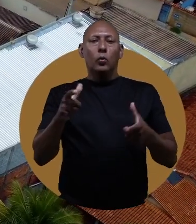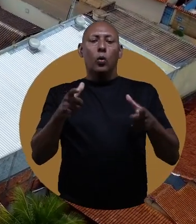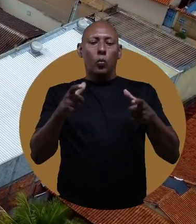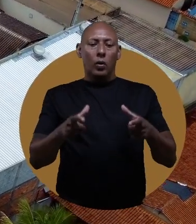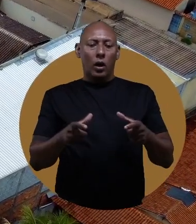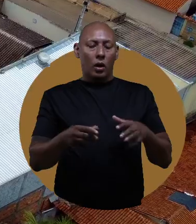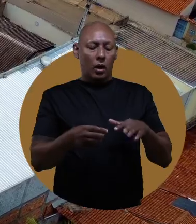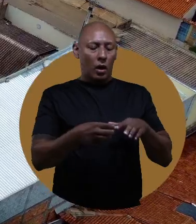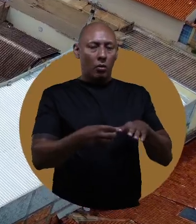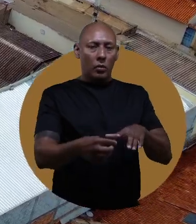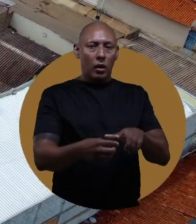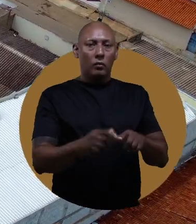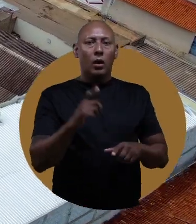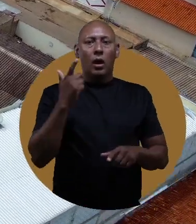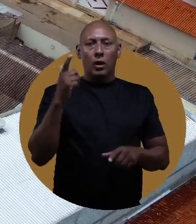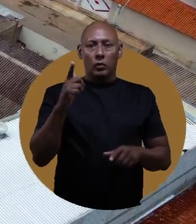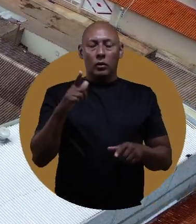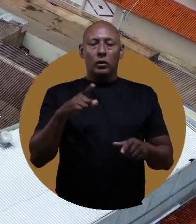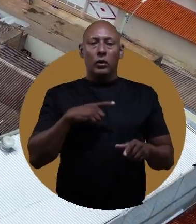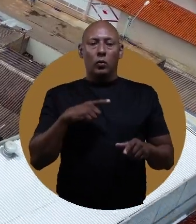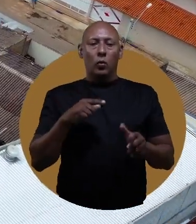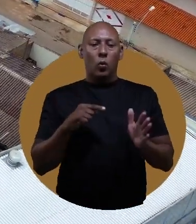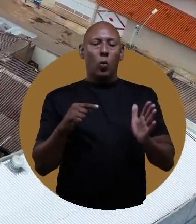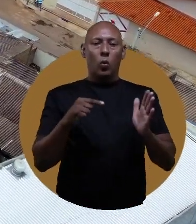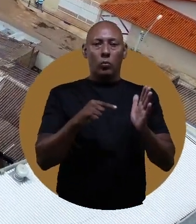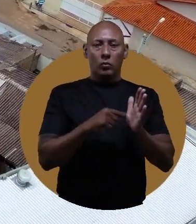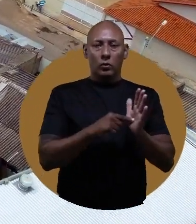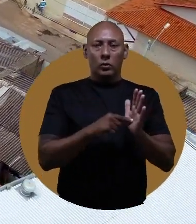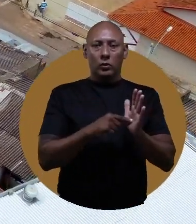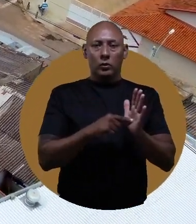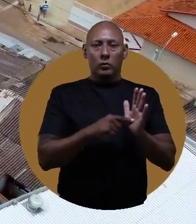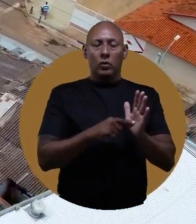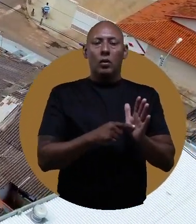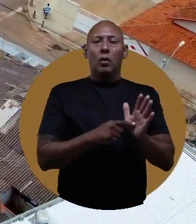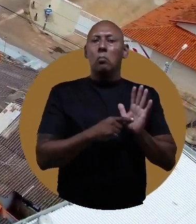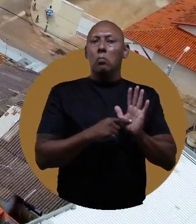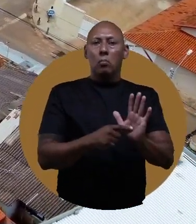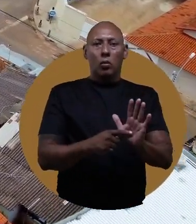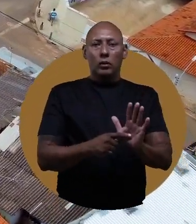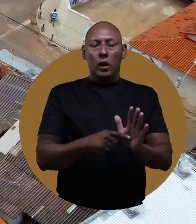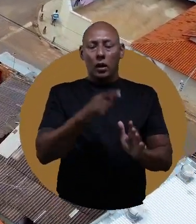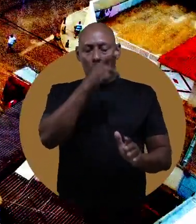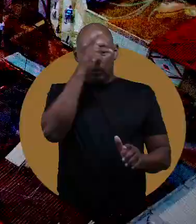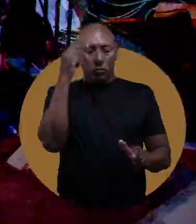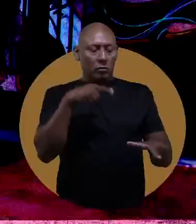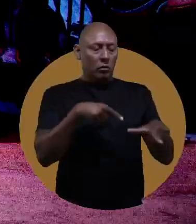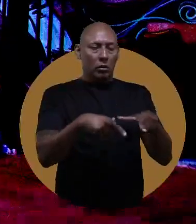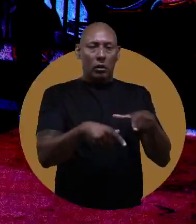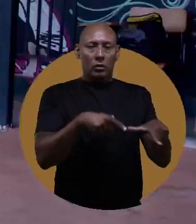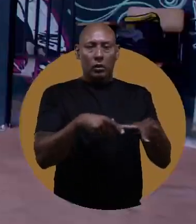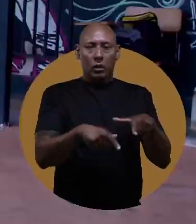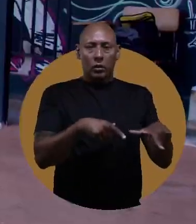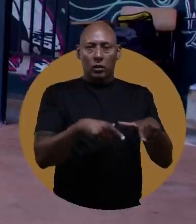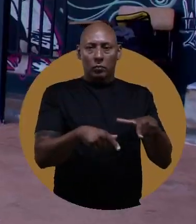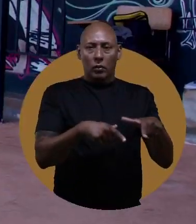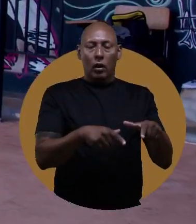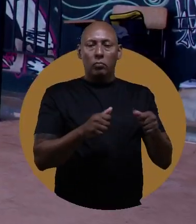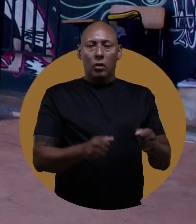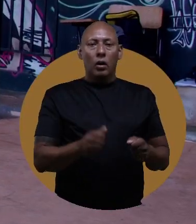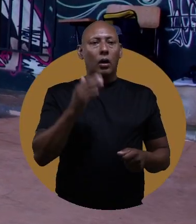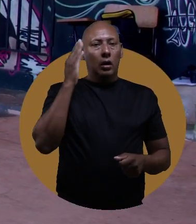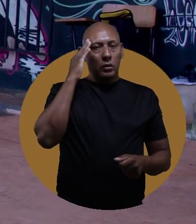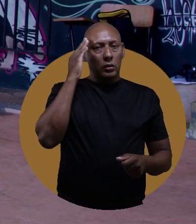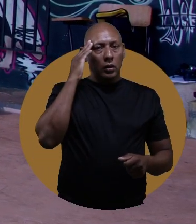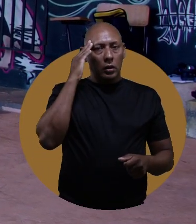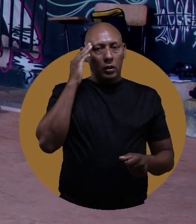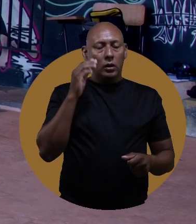na periferia de Goiânia e tem como ação prioritária criar condições para que a classe trabalhadora possa